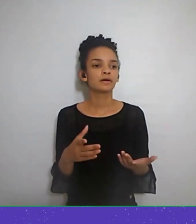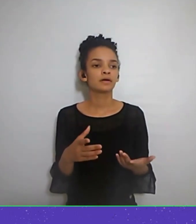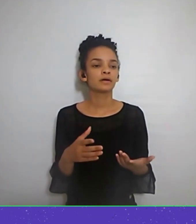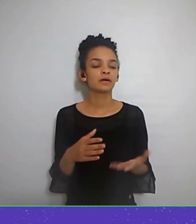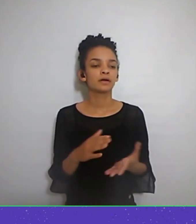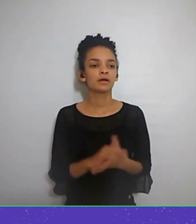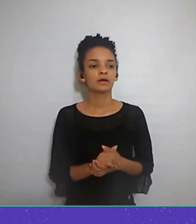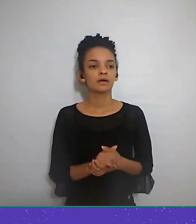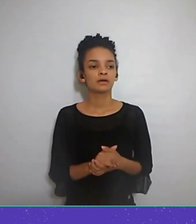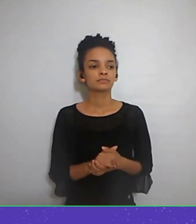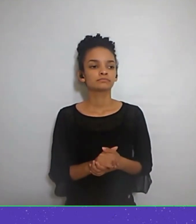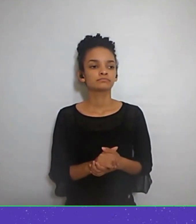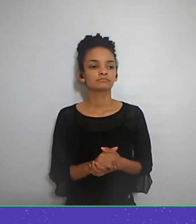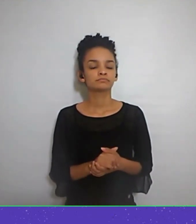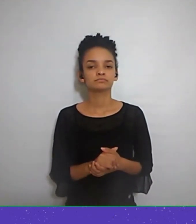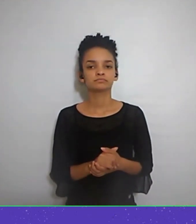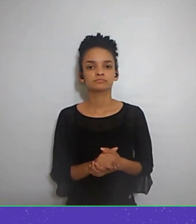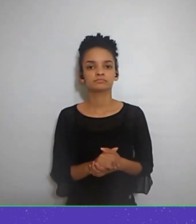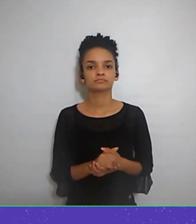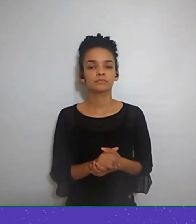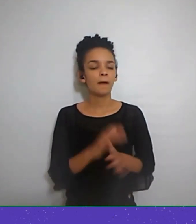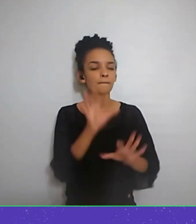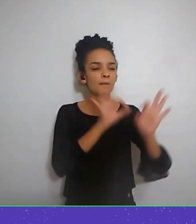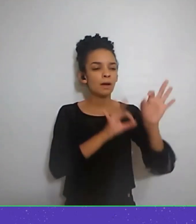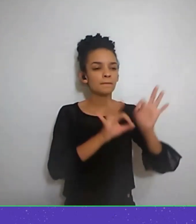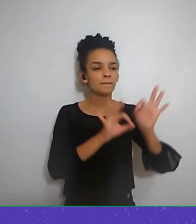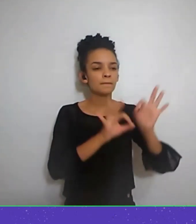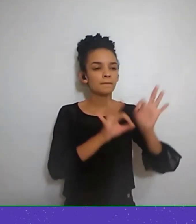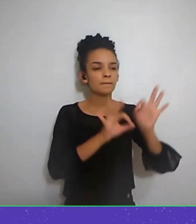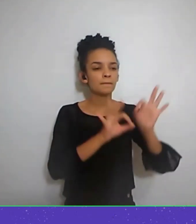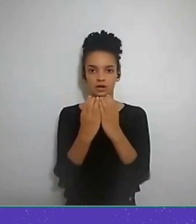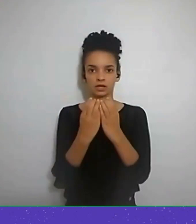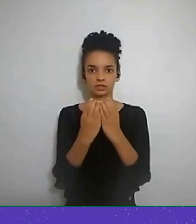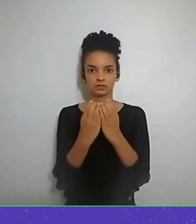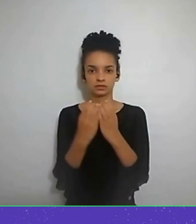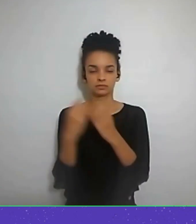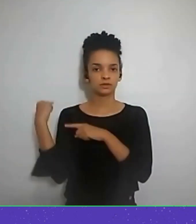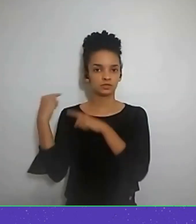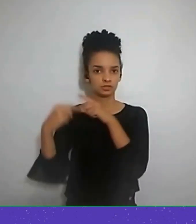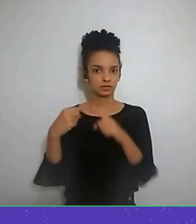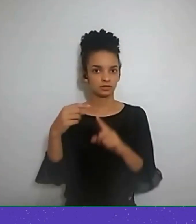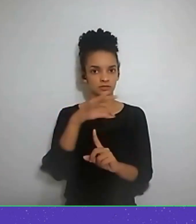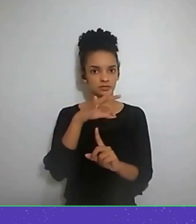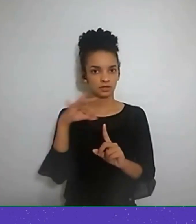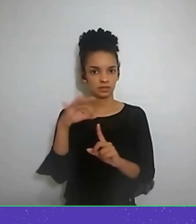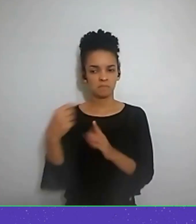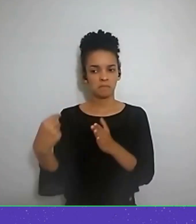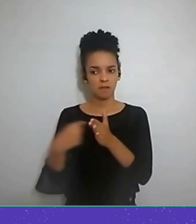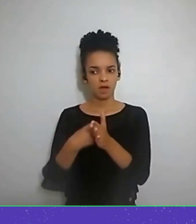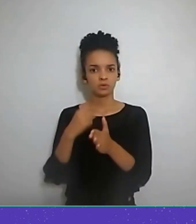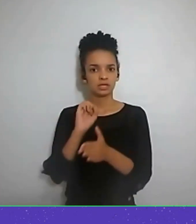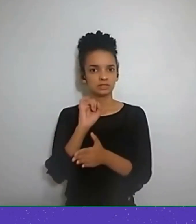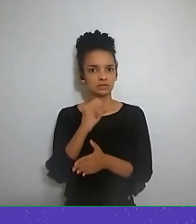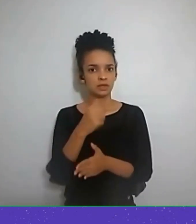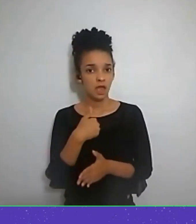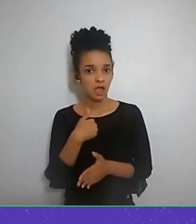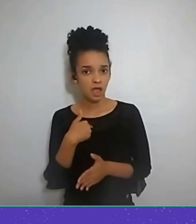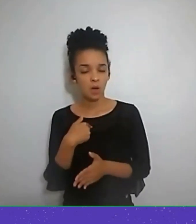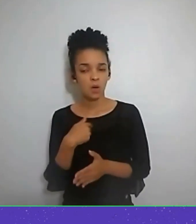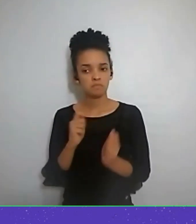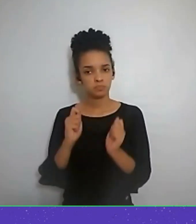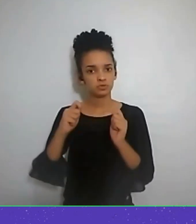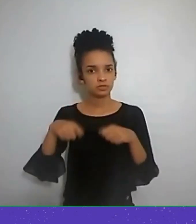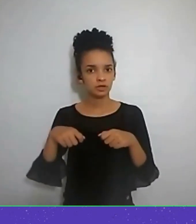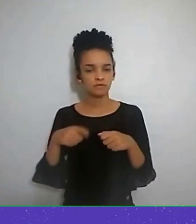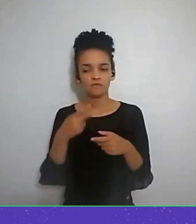a conferência de Geração Santa, e me perguntaram se eu podia dar uma palavra na abertura